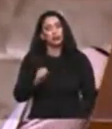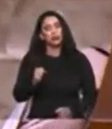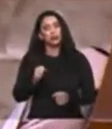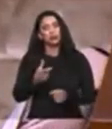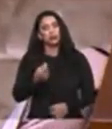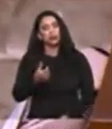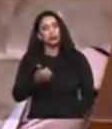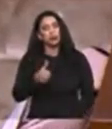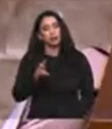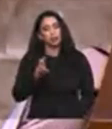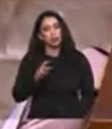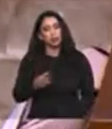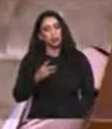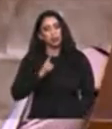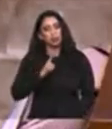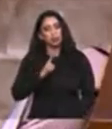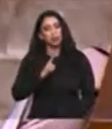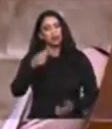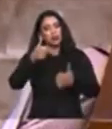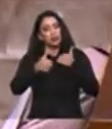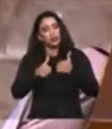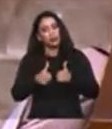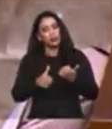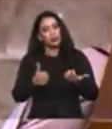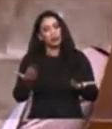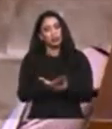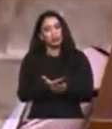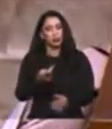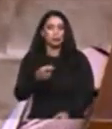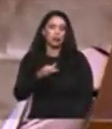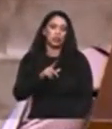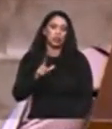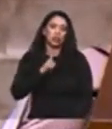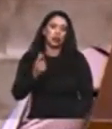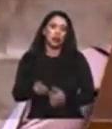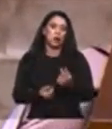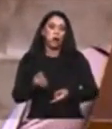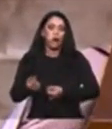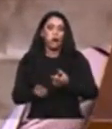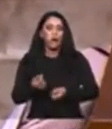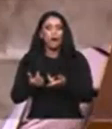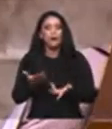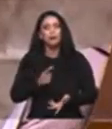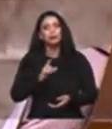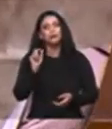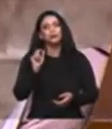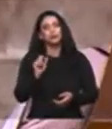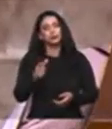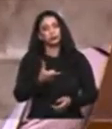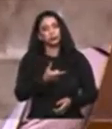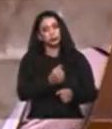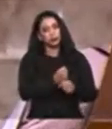12.850/2013, incidindo suas disposições sobre os fatos apurados nessa ação penal, a exemplo dos atos de lavagem de capitais praticados no